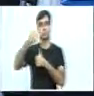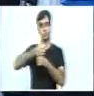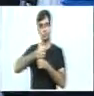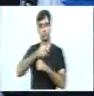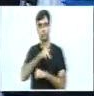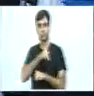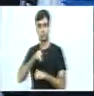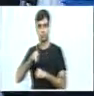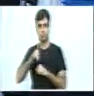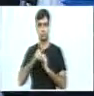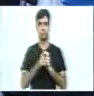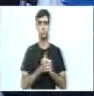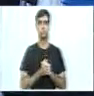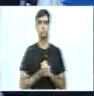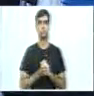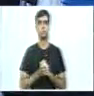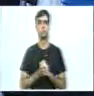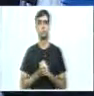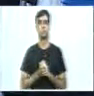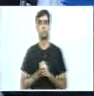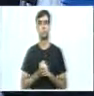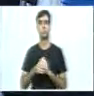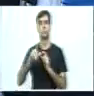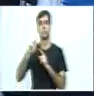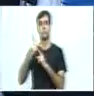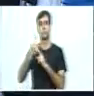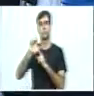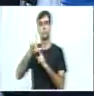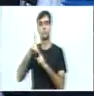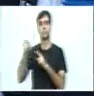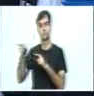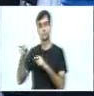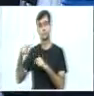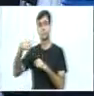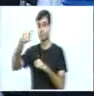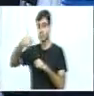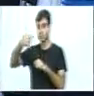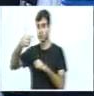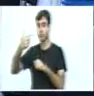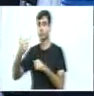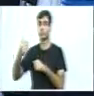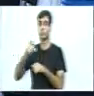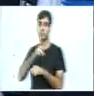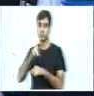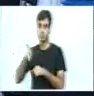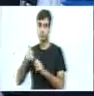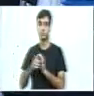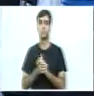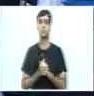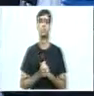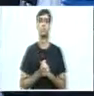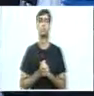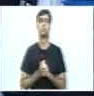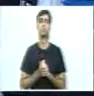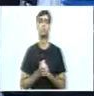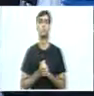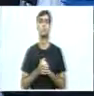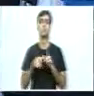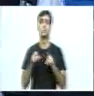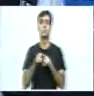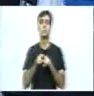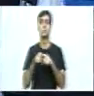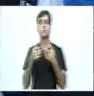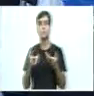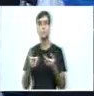da casa. O vereador Helder Evangelista, a vice-presidência. Pediu senhor